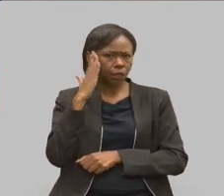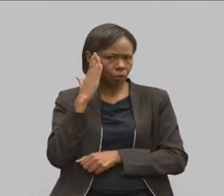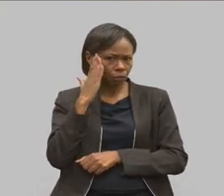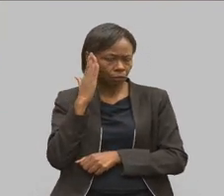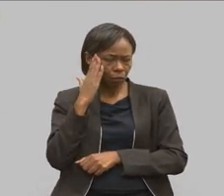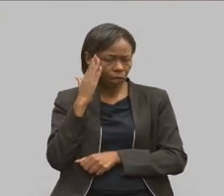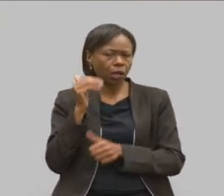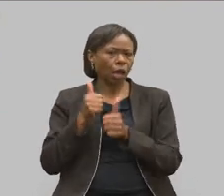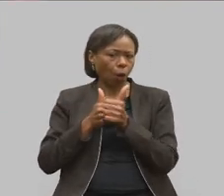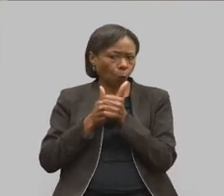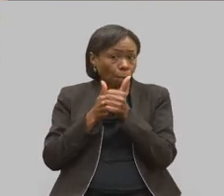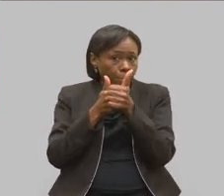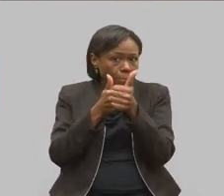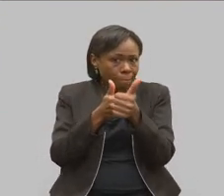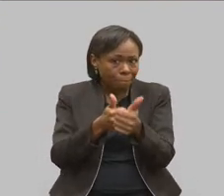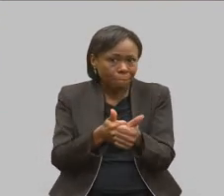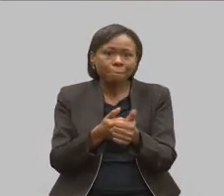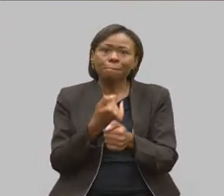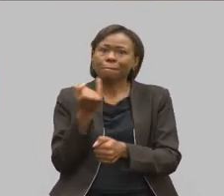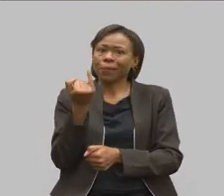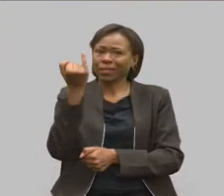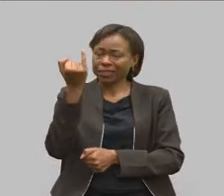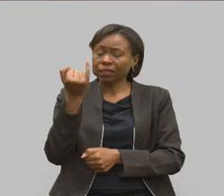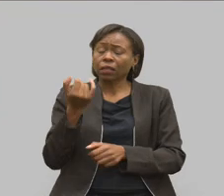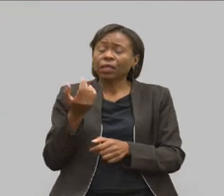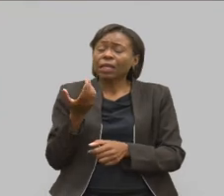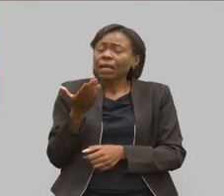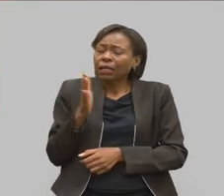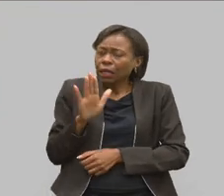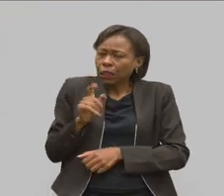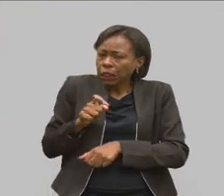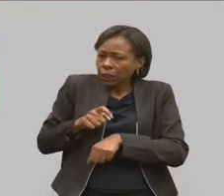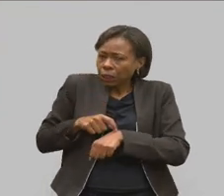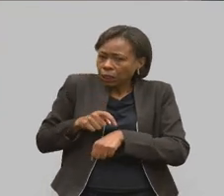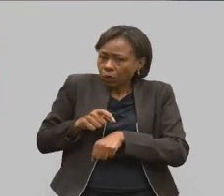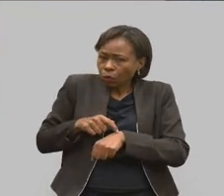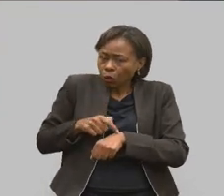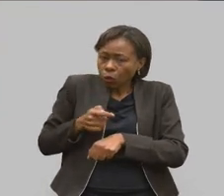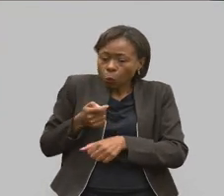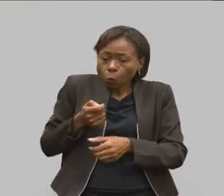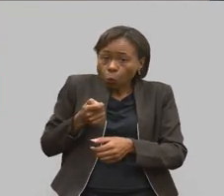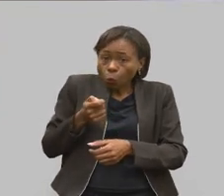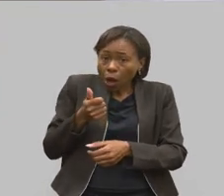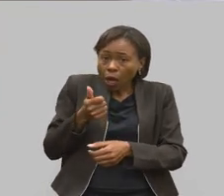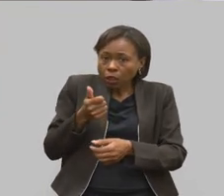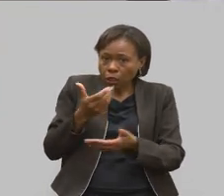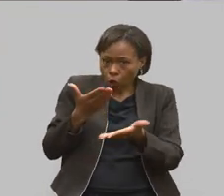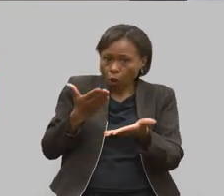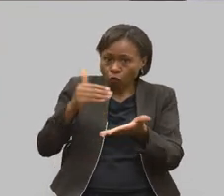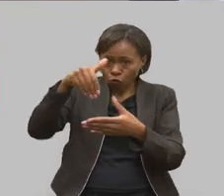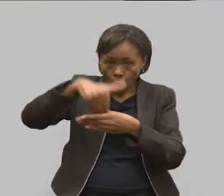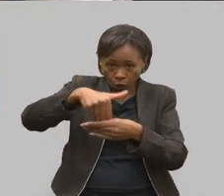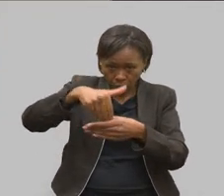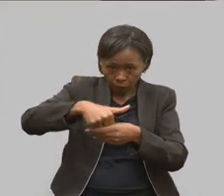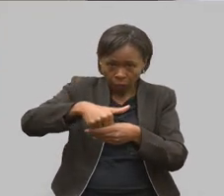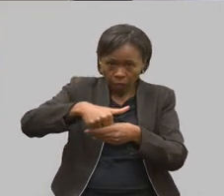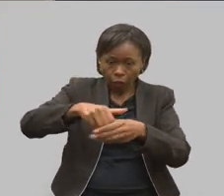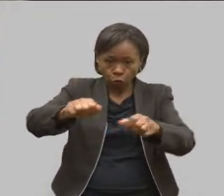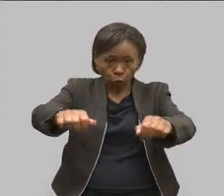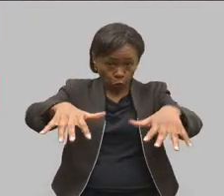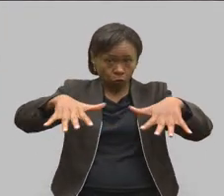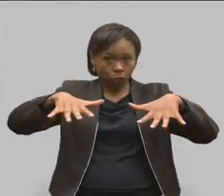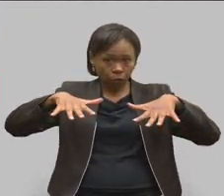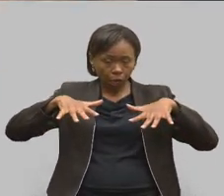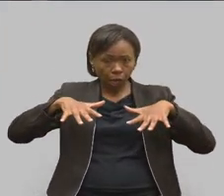acompanhem e quando o projeto estiver para ser votado em definitivo no plenário